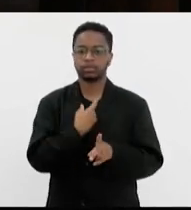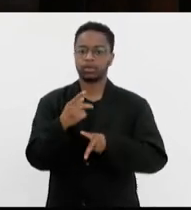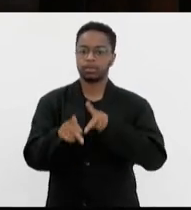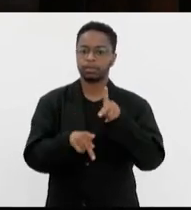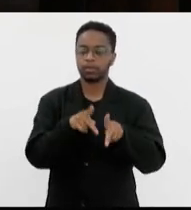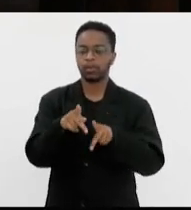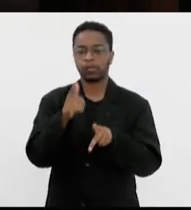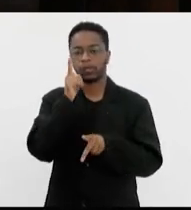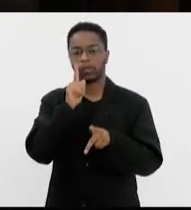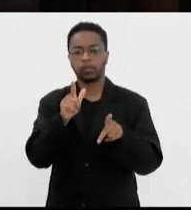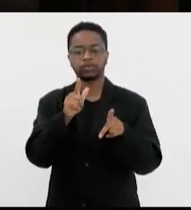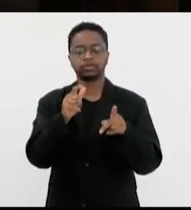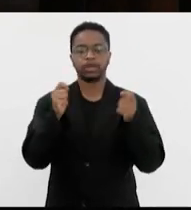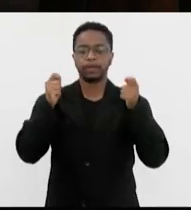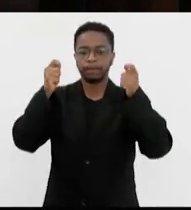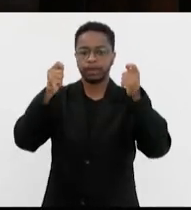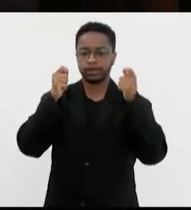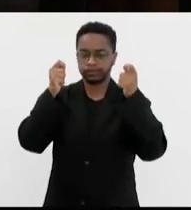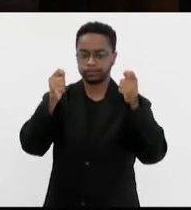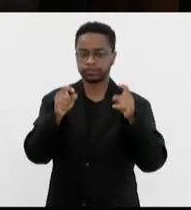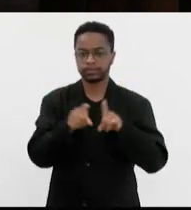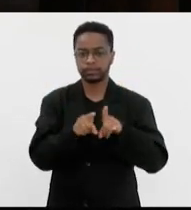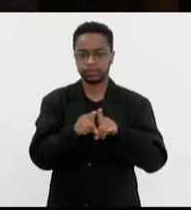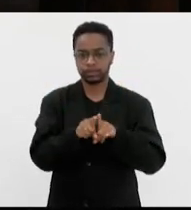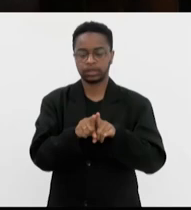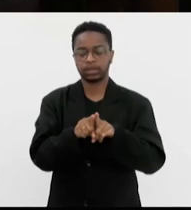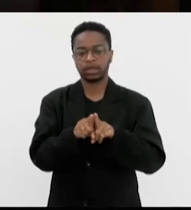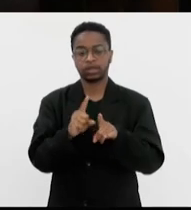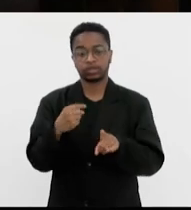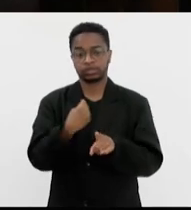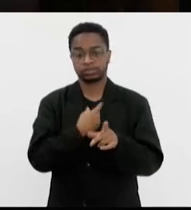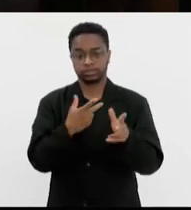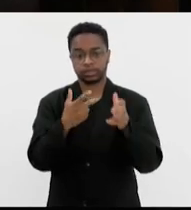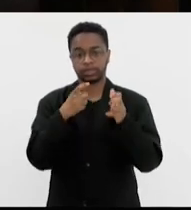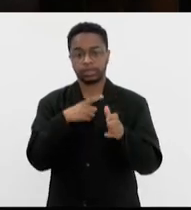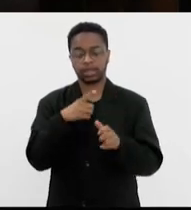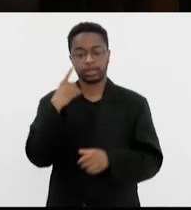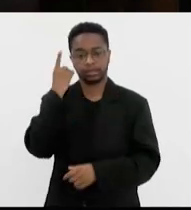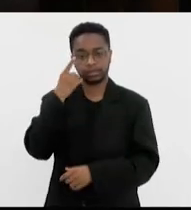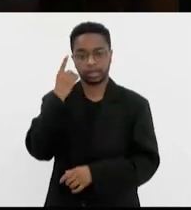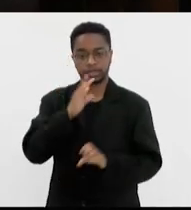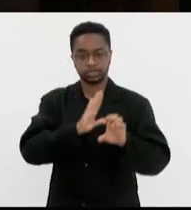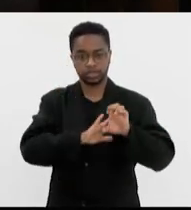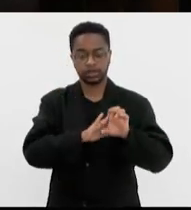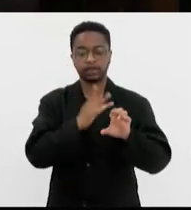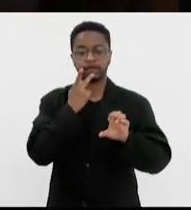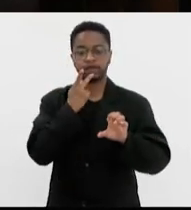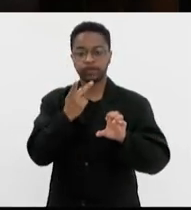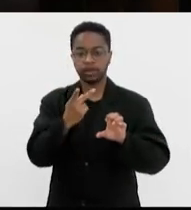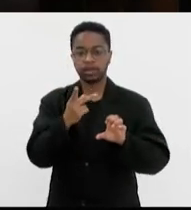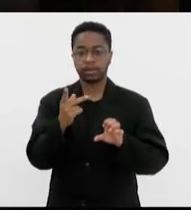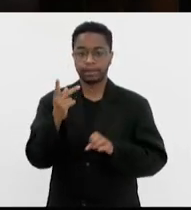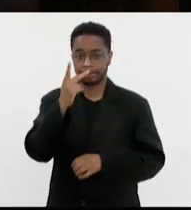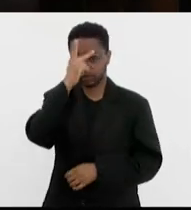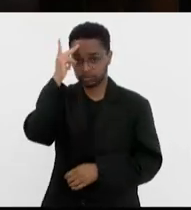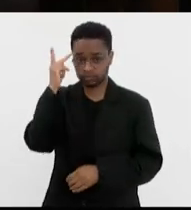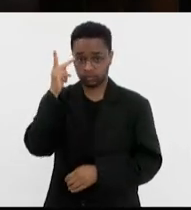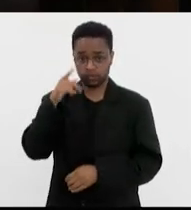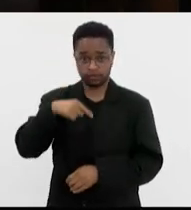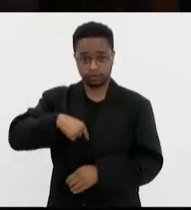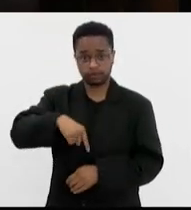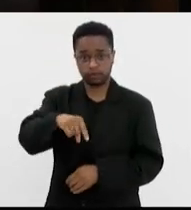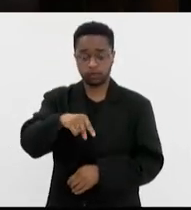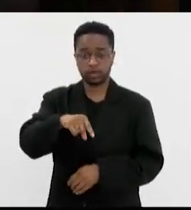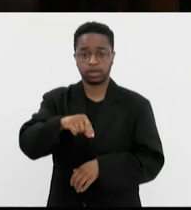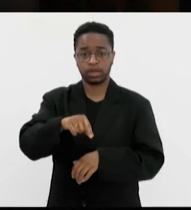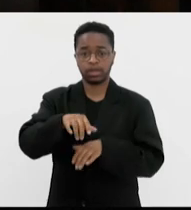poder se manifestar, né, tendo em vista que tiveram deputados da esquerda que disseram que aquelas pessoas que foram à Paulista, que as pessoas